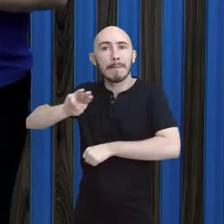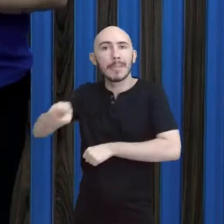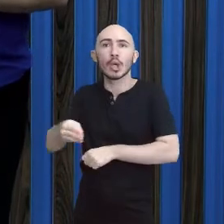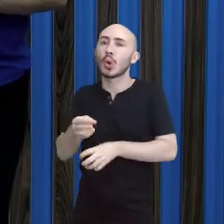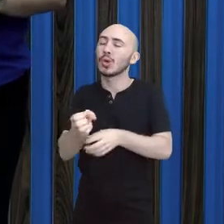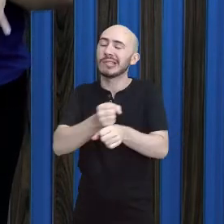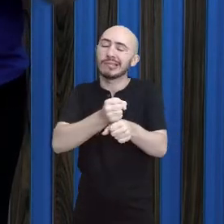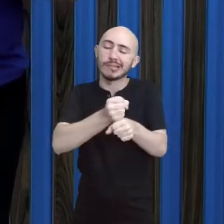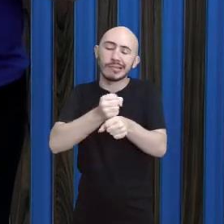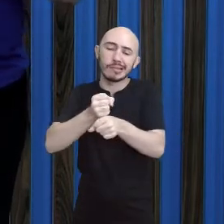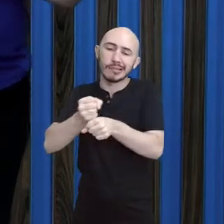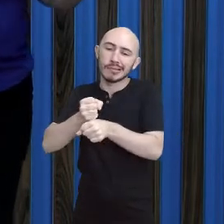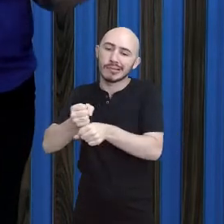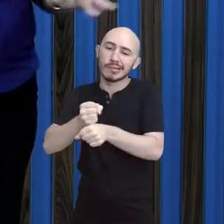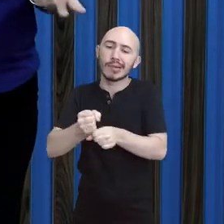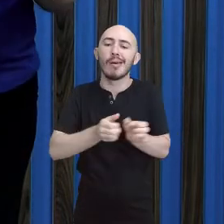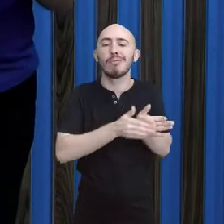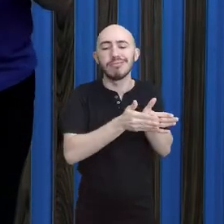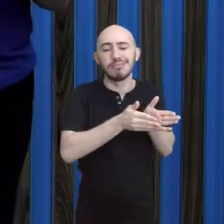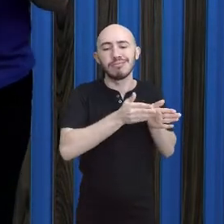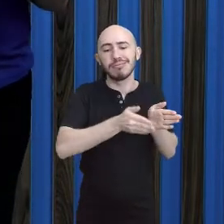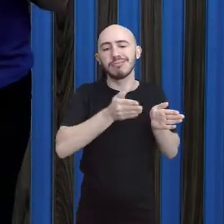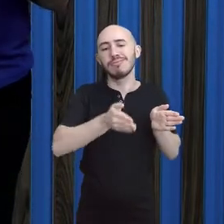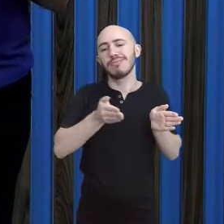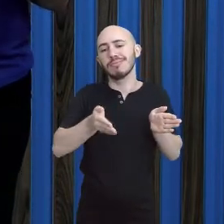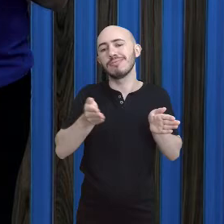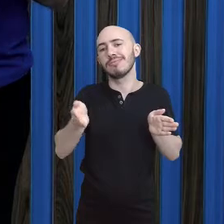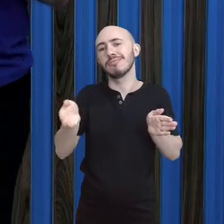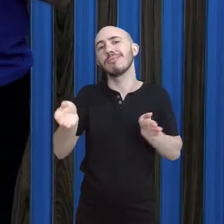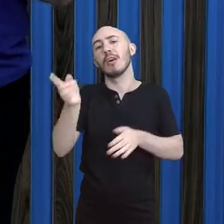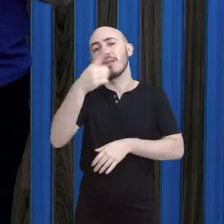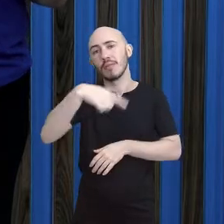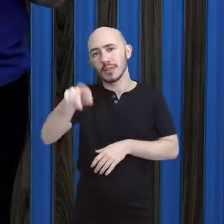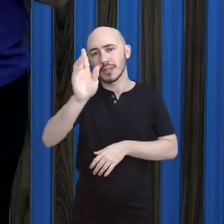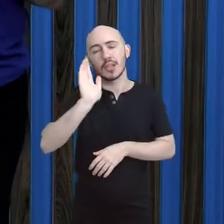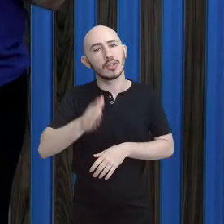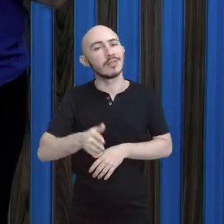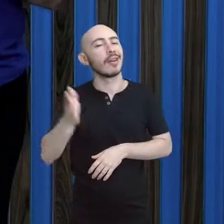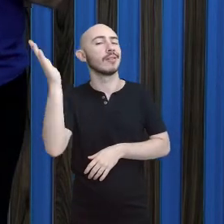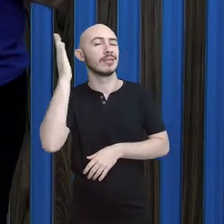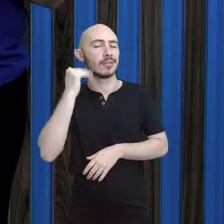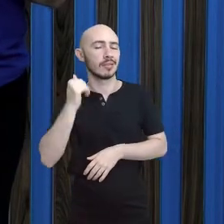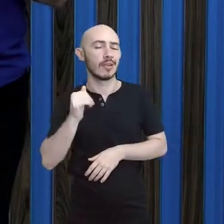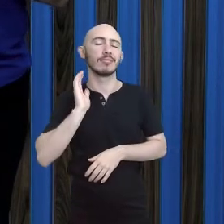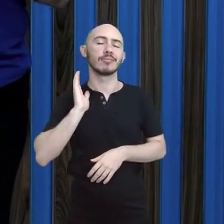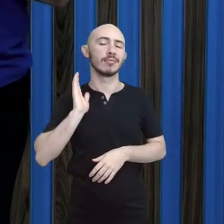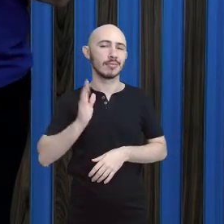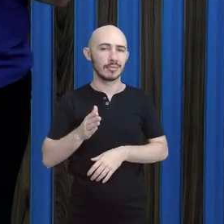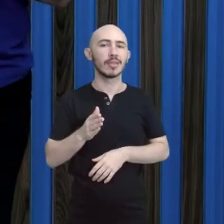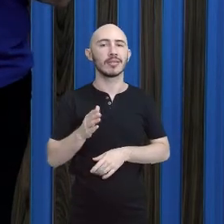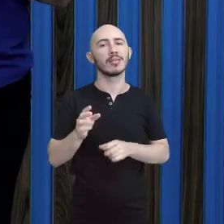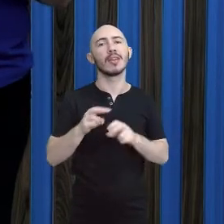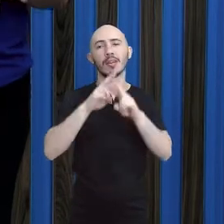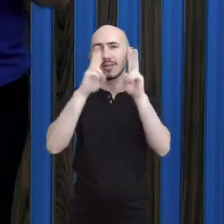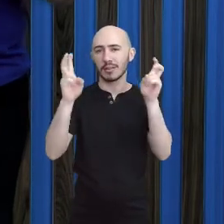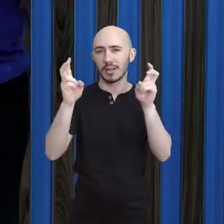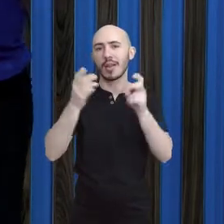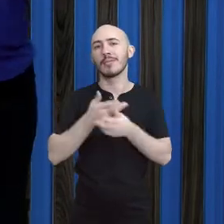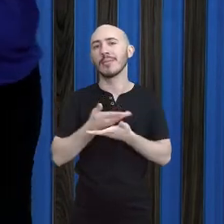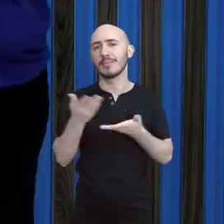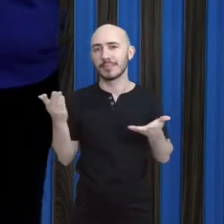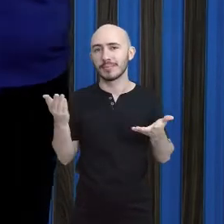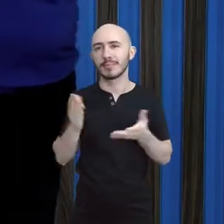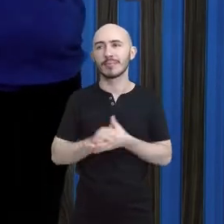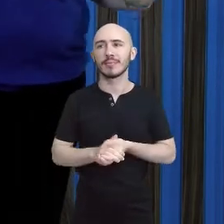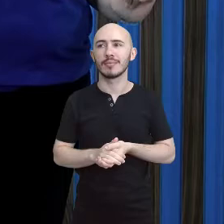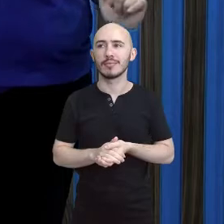tá, gente? Isso não é de uma hora para outra, né? Vocês já estão sabidos nessa questão. Não é num